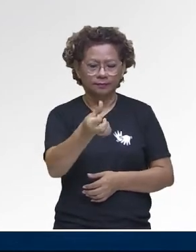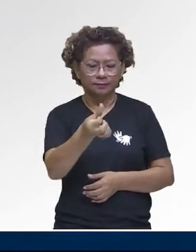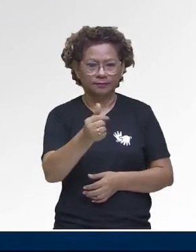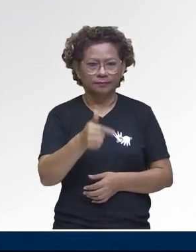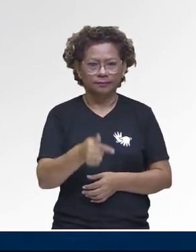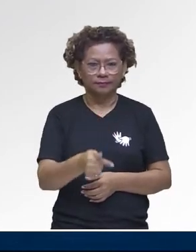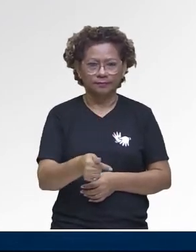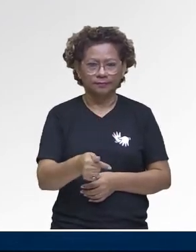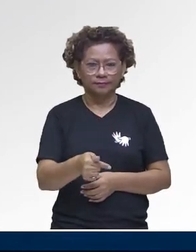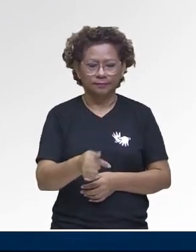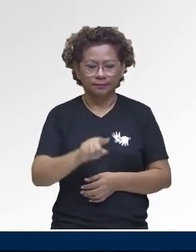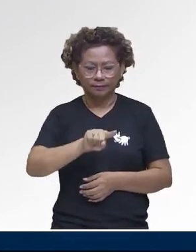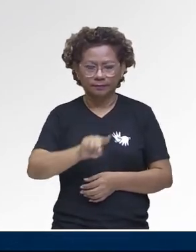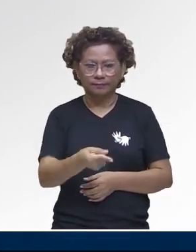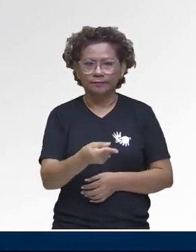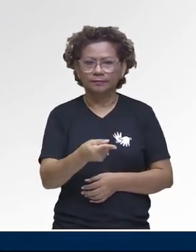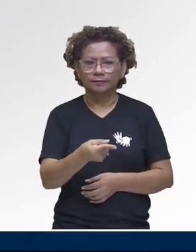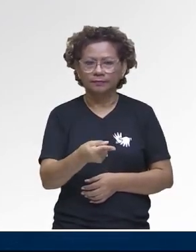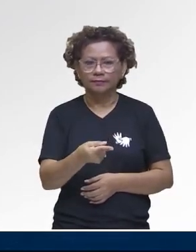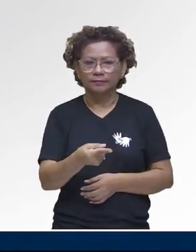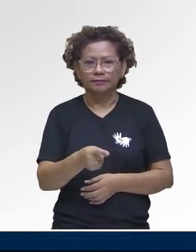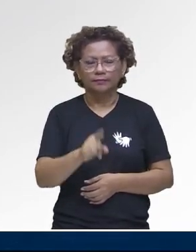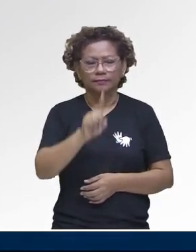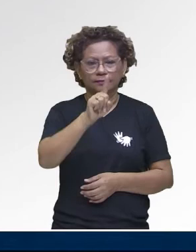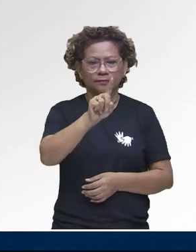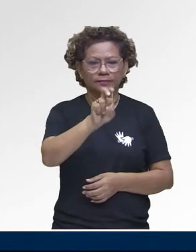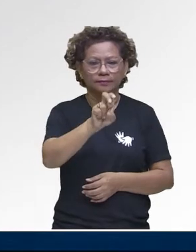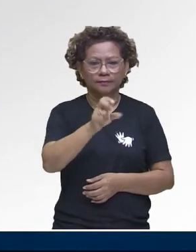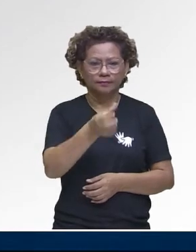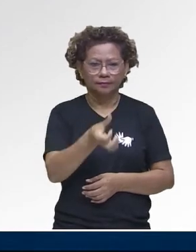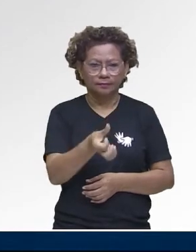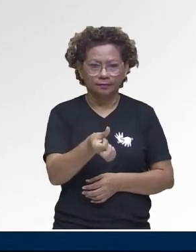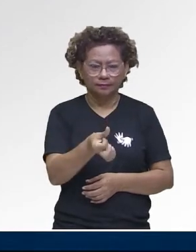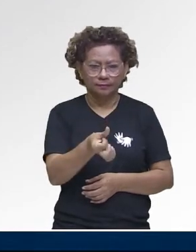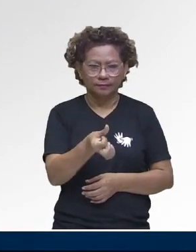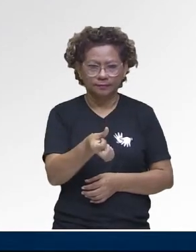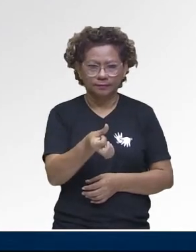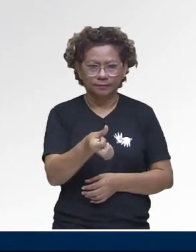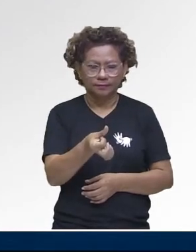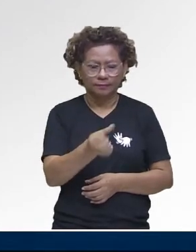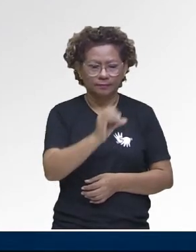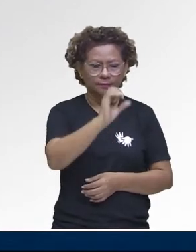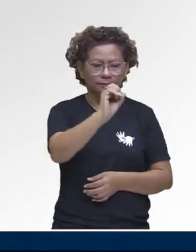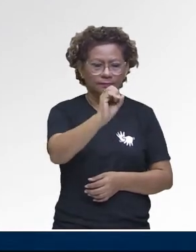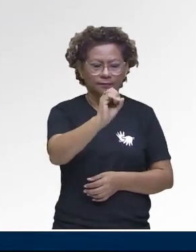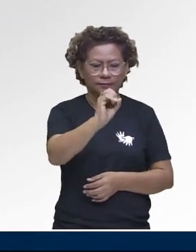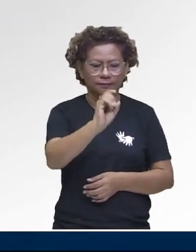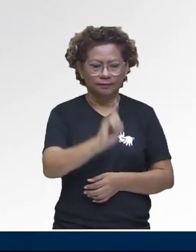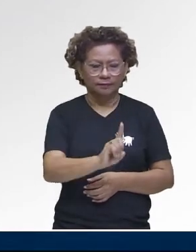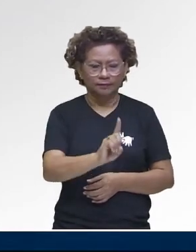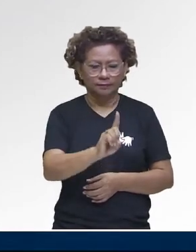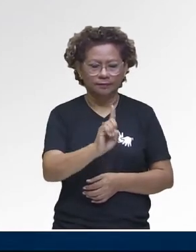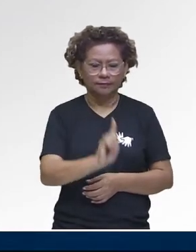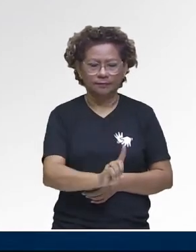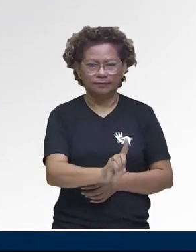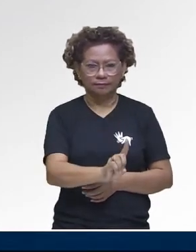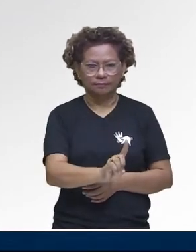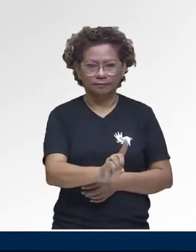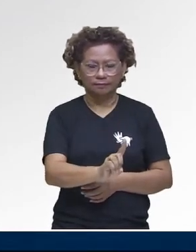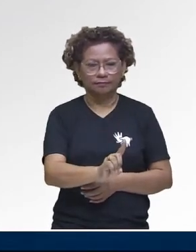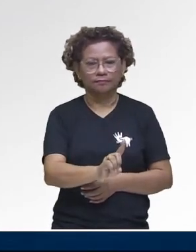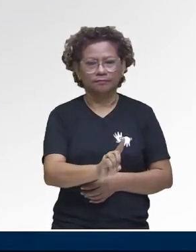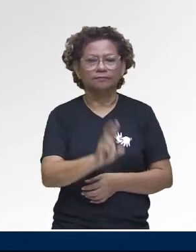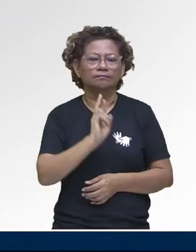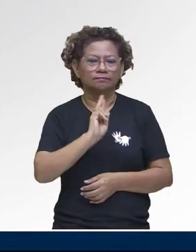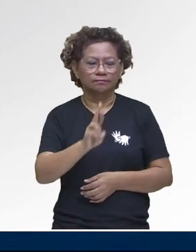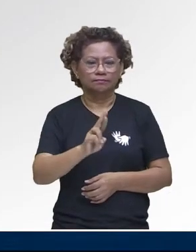6. E 1 mais 0, ou 0 mais 1, 1. A vírgula, olha só, o posicionamento da vírgula não vai mudar.